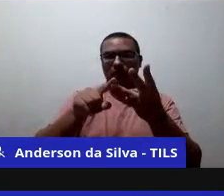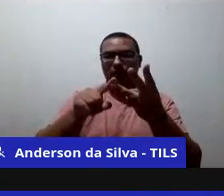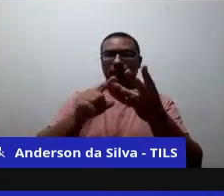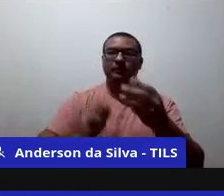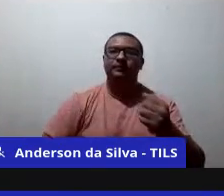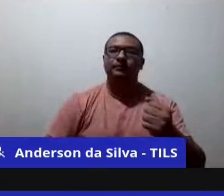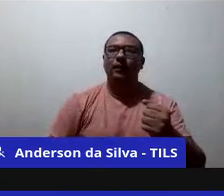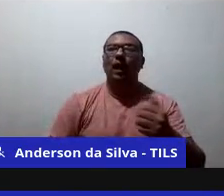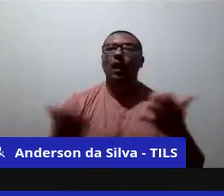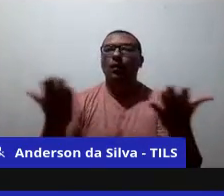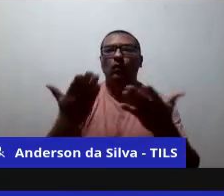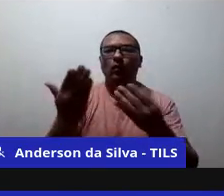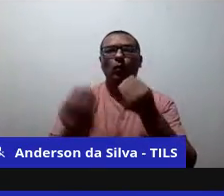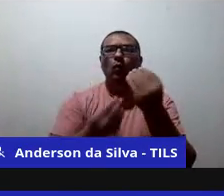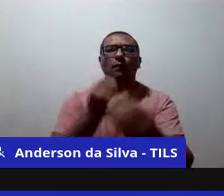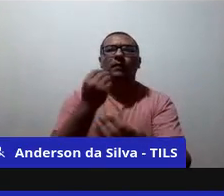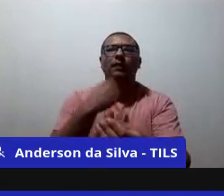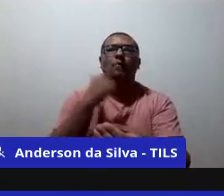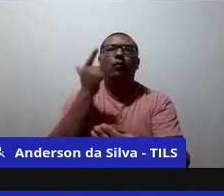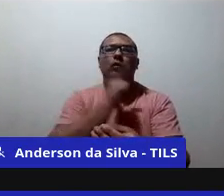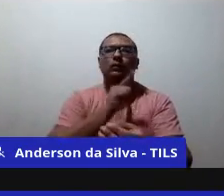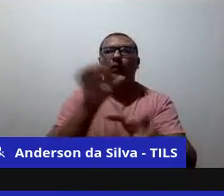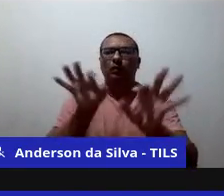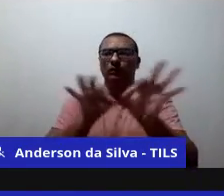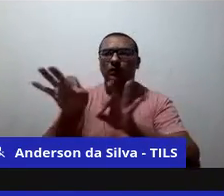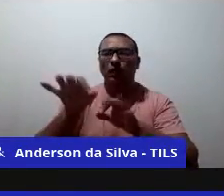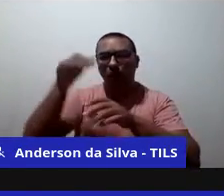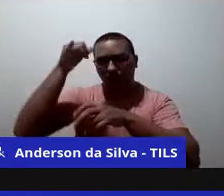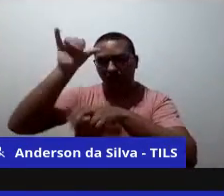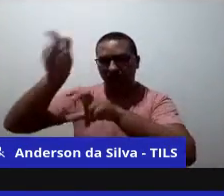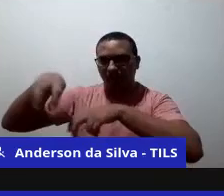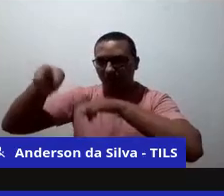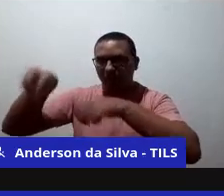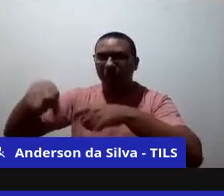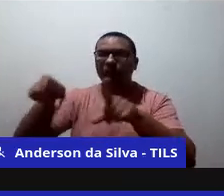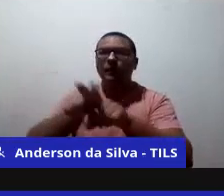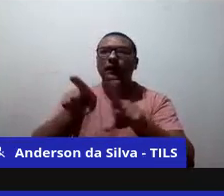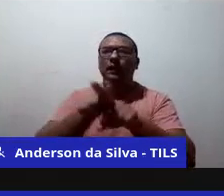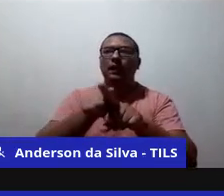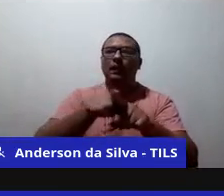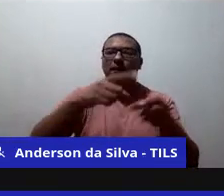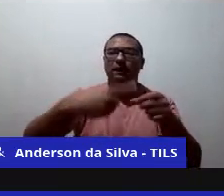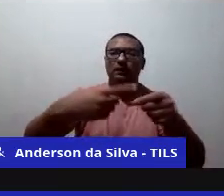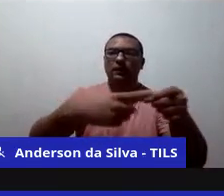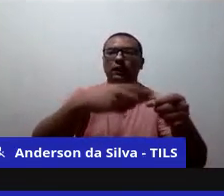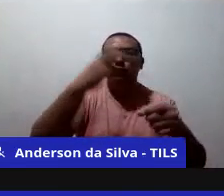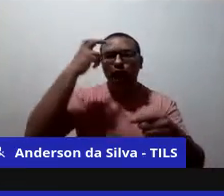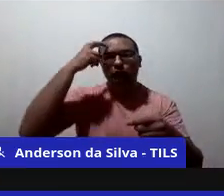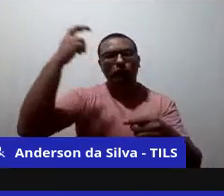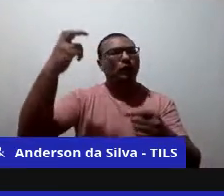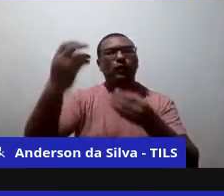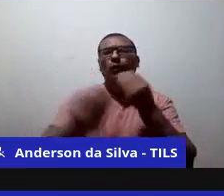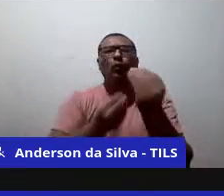eu construo um campo e uma cidade mais inteligente, uma região mais inteligente?